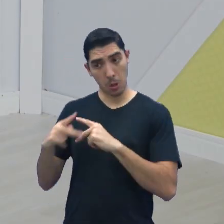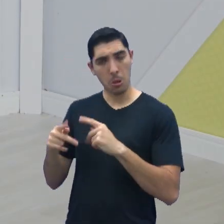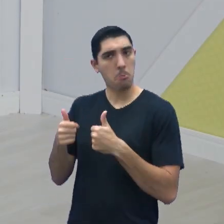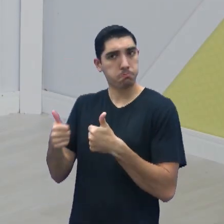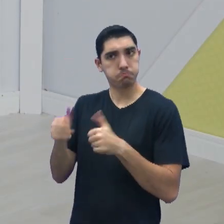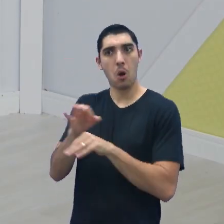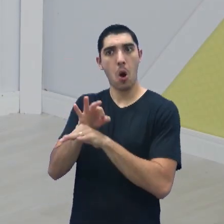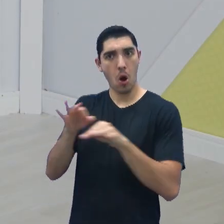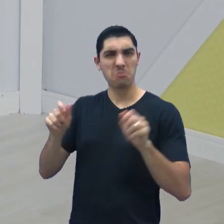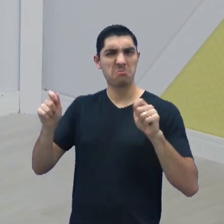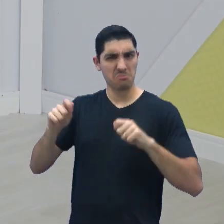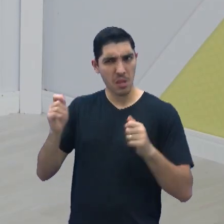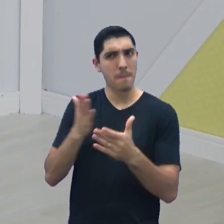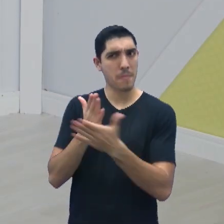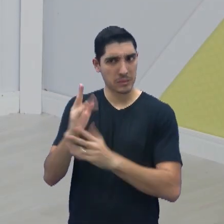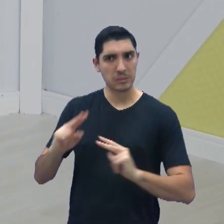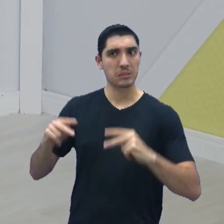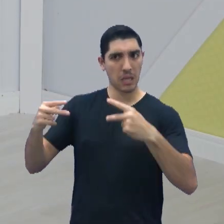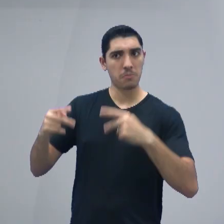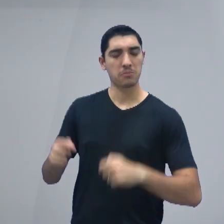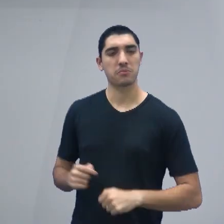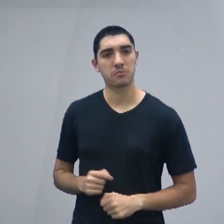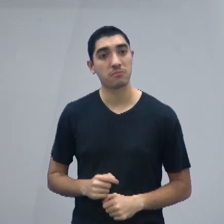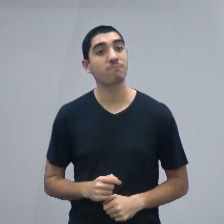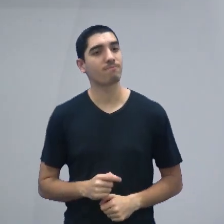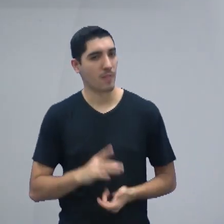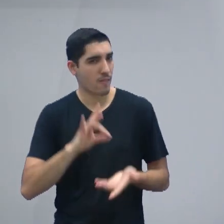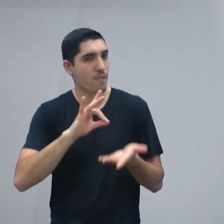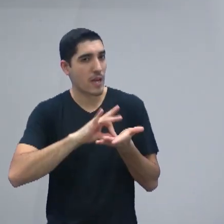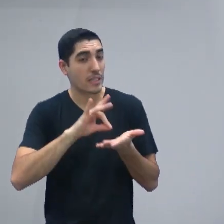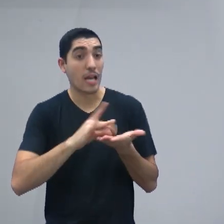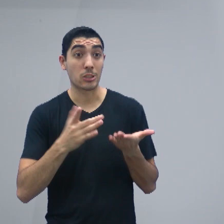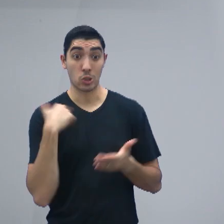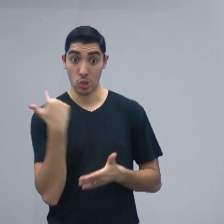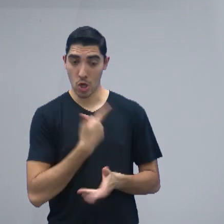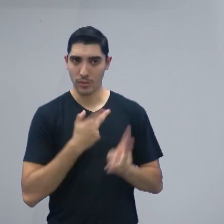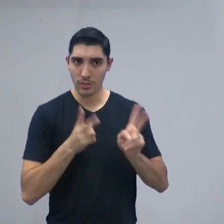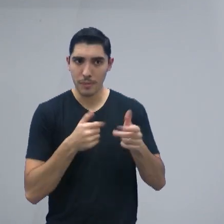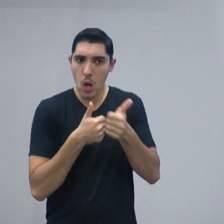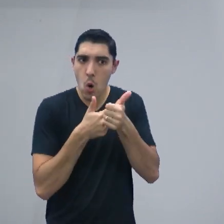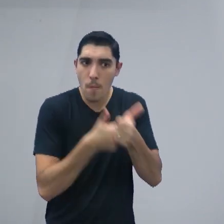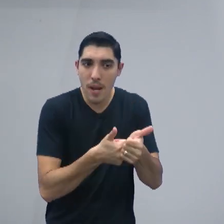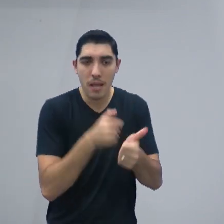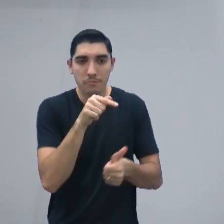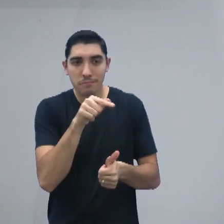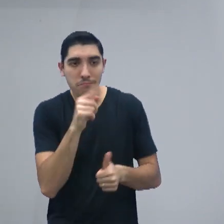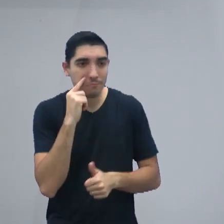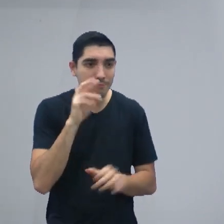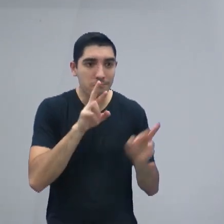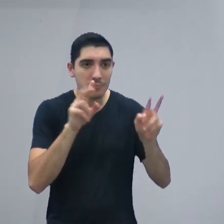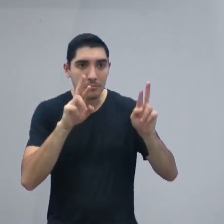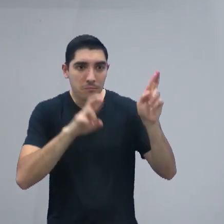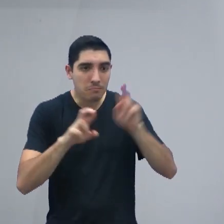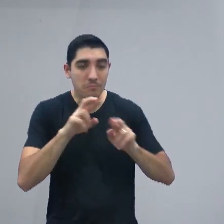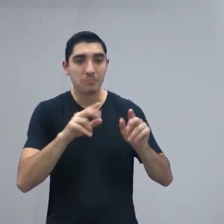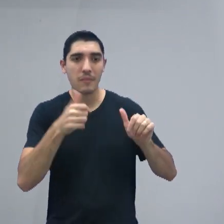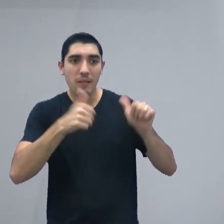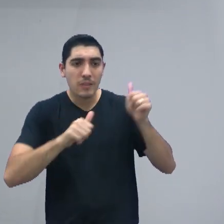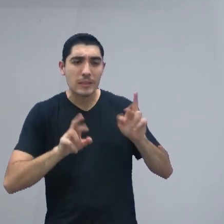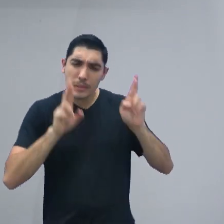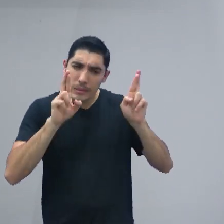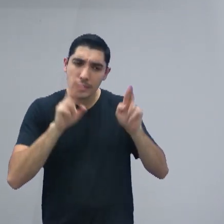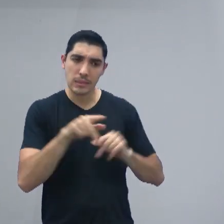avançar direto para a semi, Paulito. Sem dúvidas, a gente vai estar acompanhando aqui no Hora do Esporte e torcendo para que as meninas